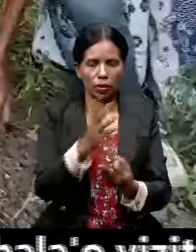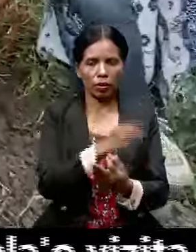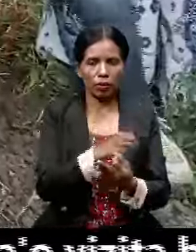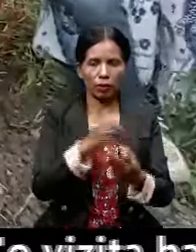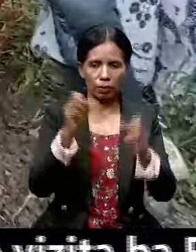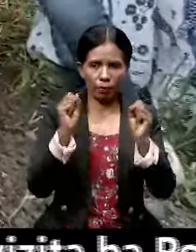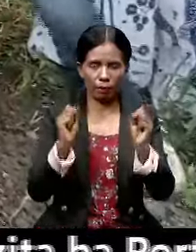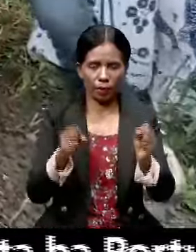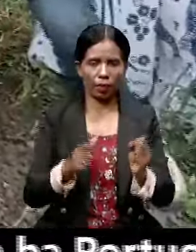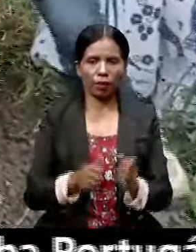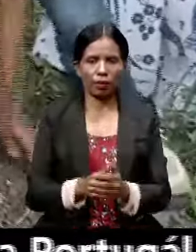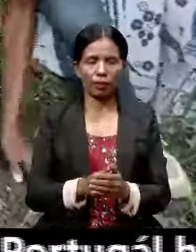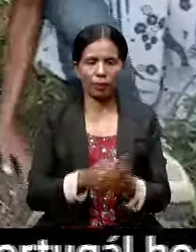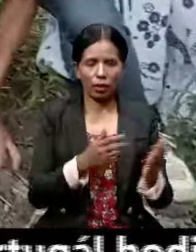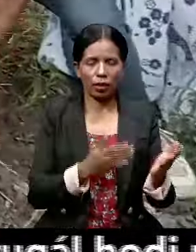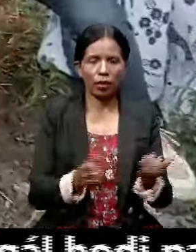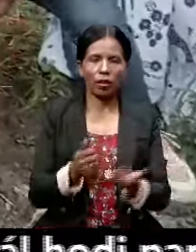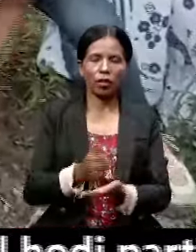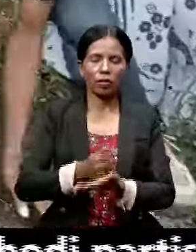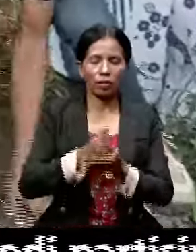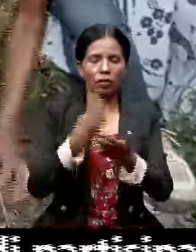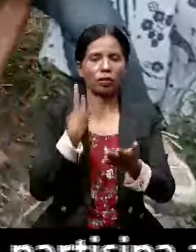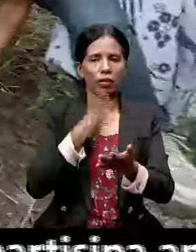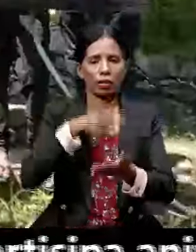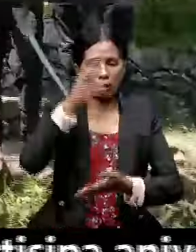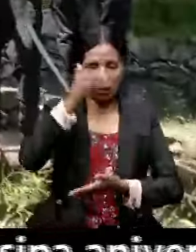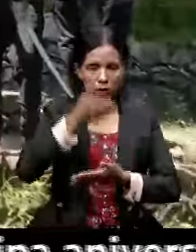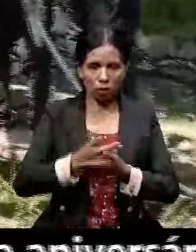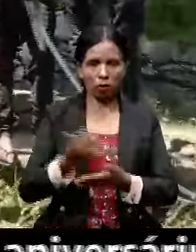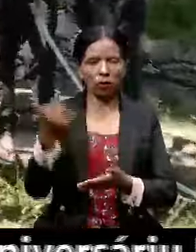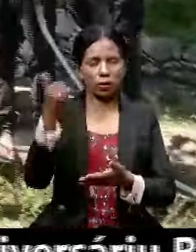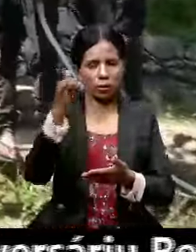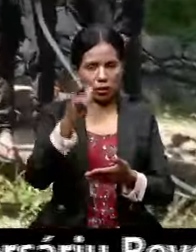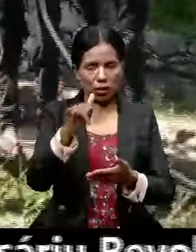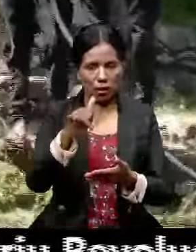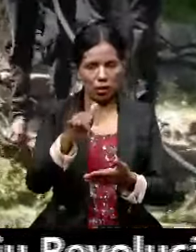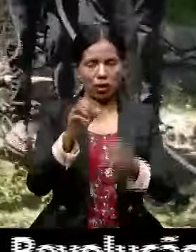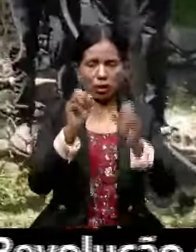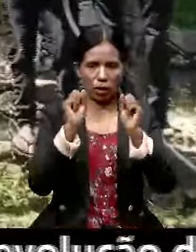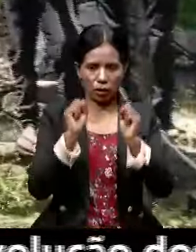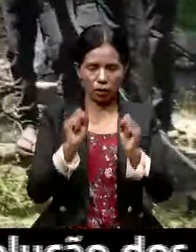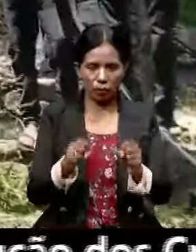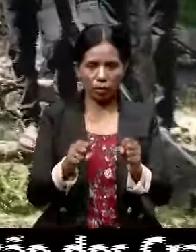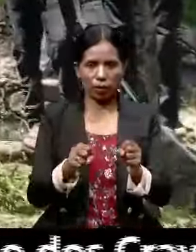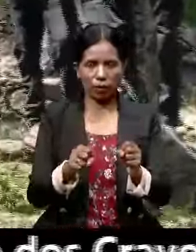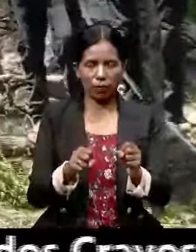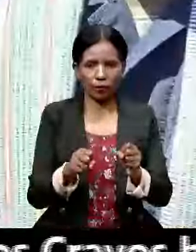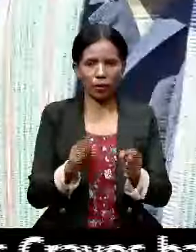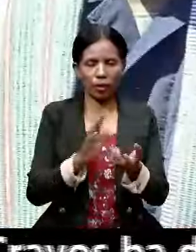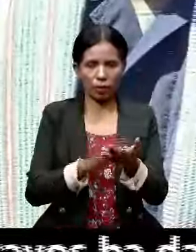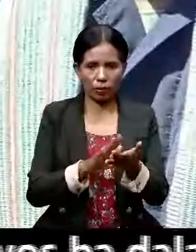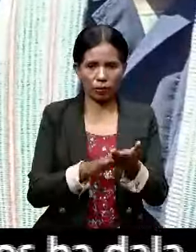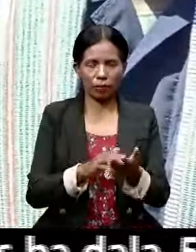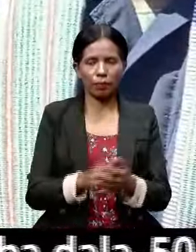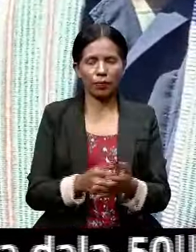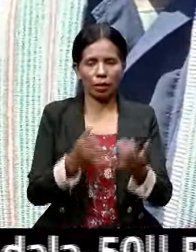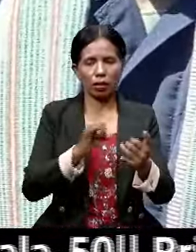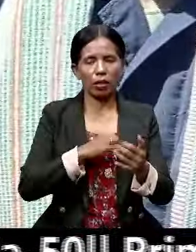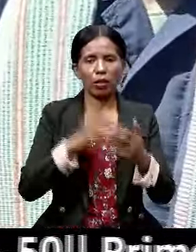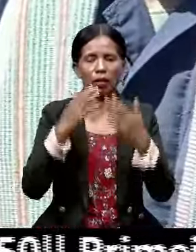sustenta hudi mos sustenta ita ni wan sira atu bele sekolah. Ida ne